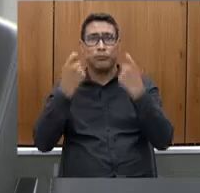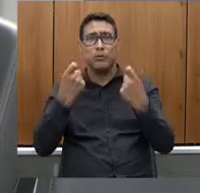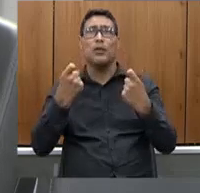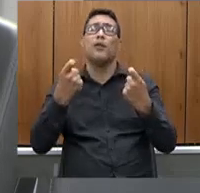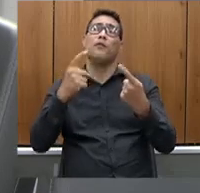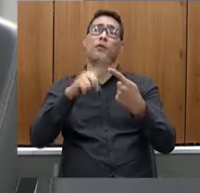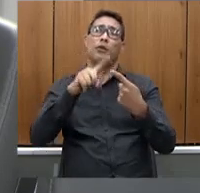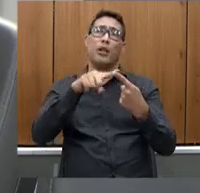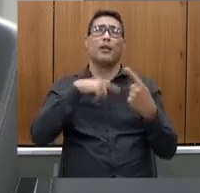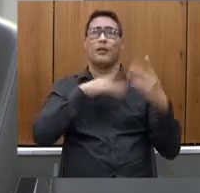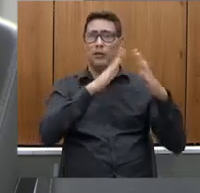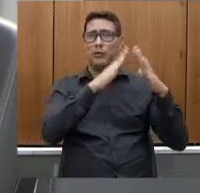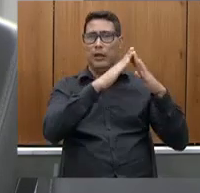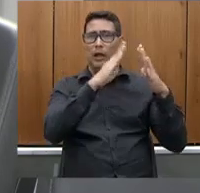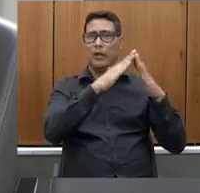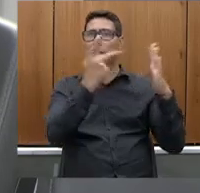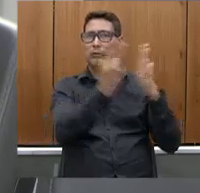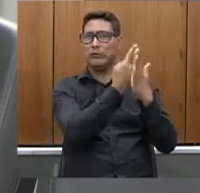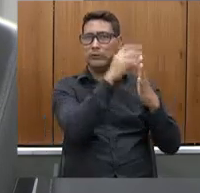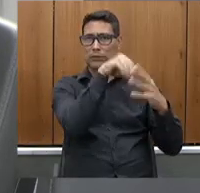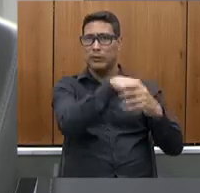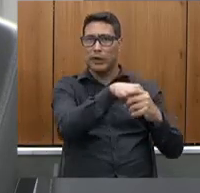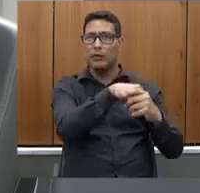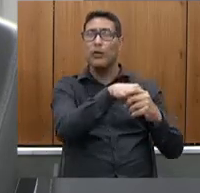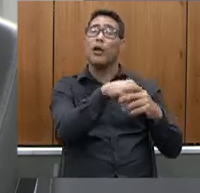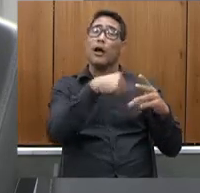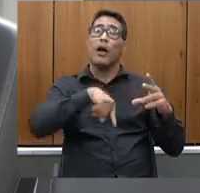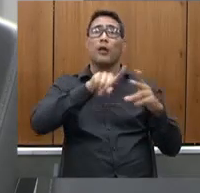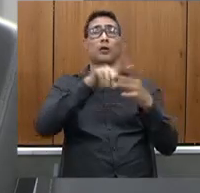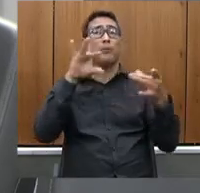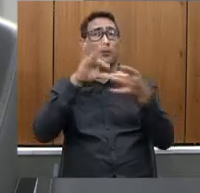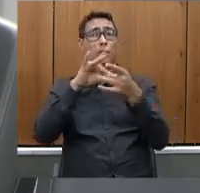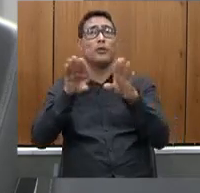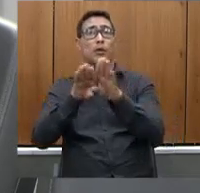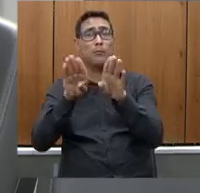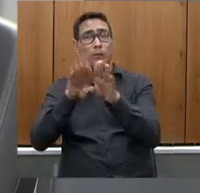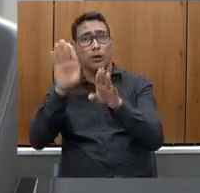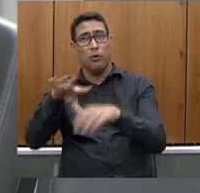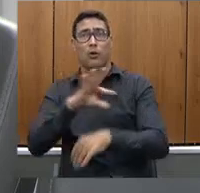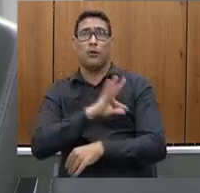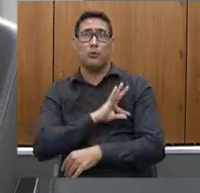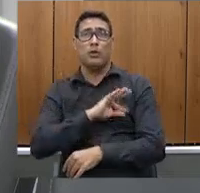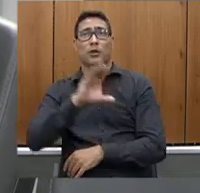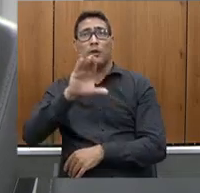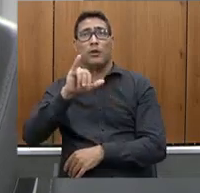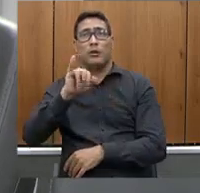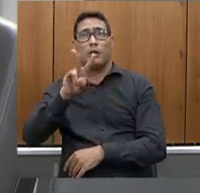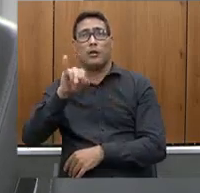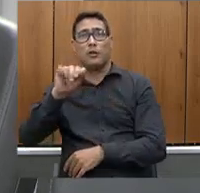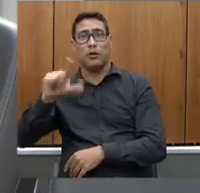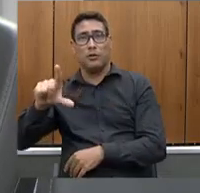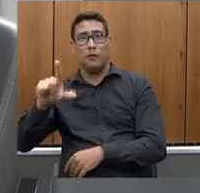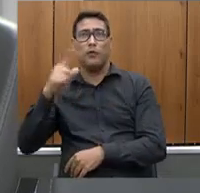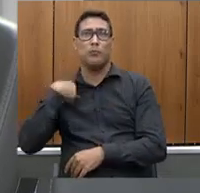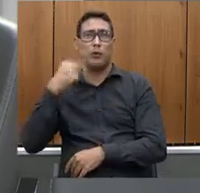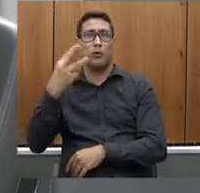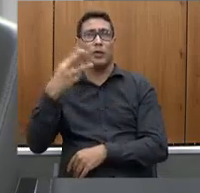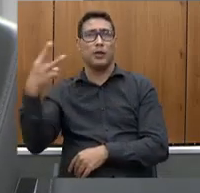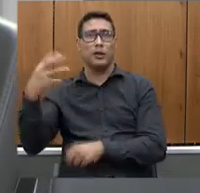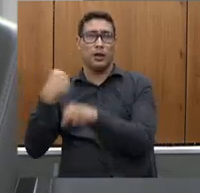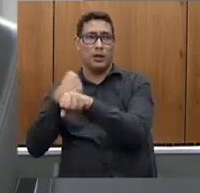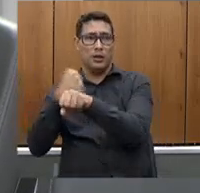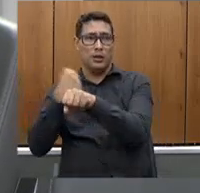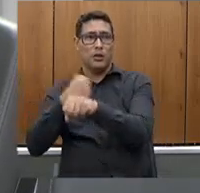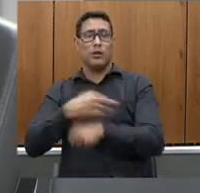a nossa integração a nossa parceria né com a nossa com irmão Polícia Civil ela não eu entendo pelo meu 33 anos de polícia